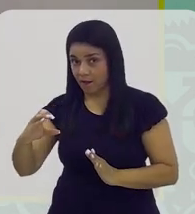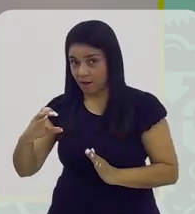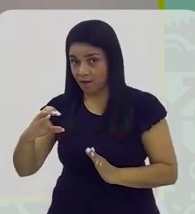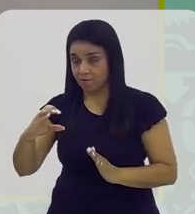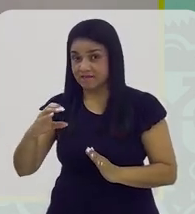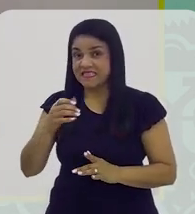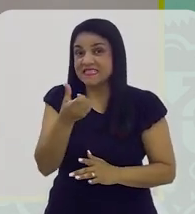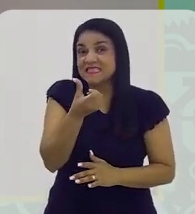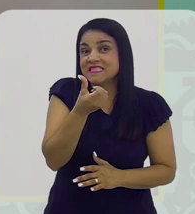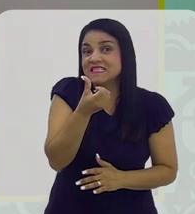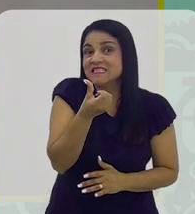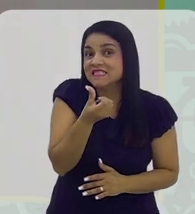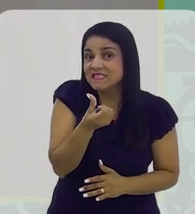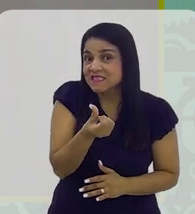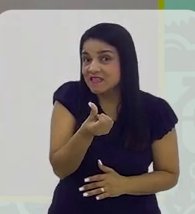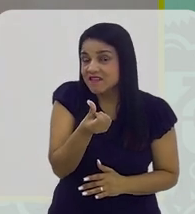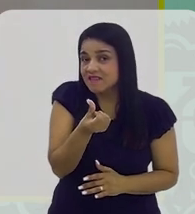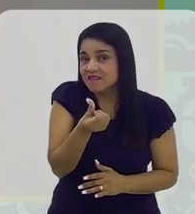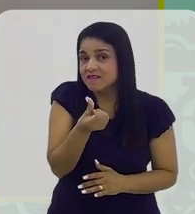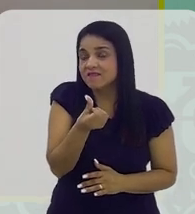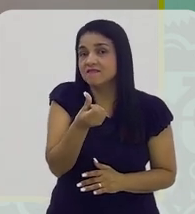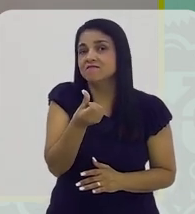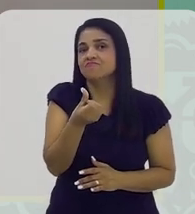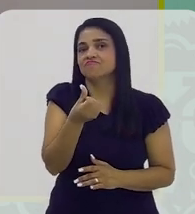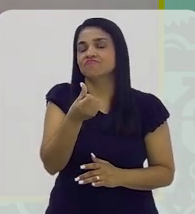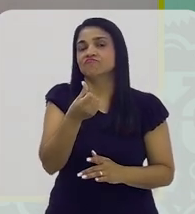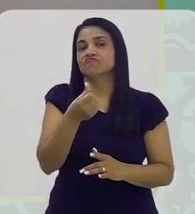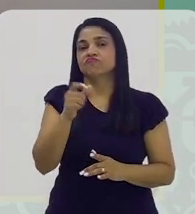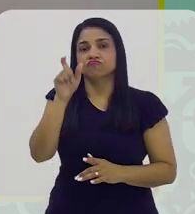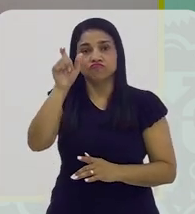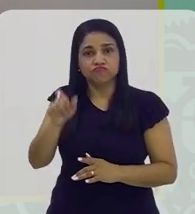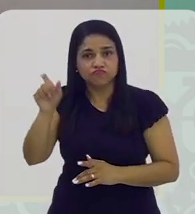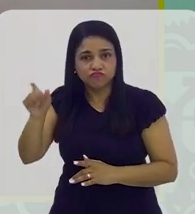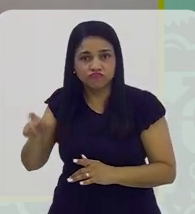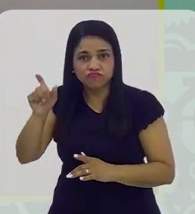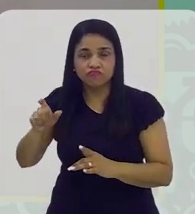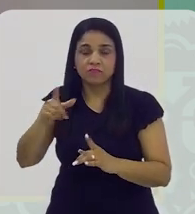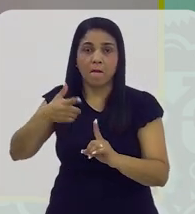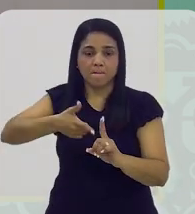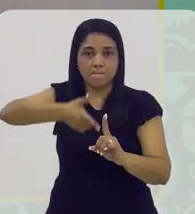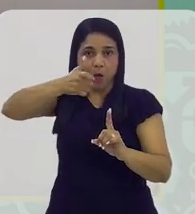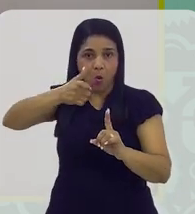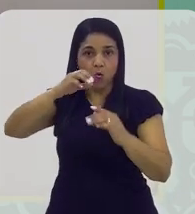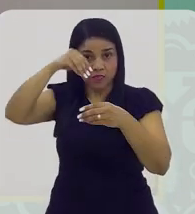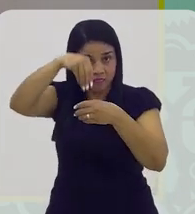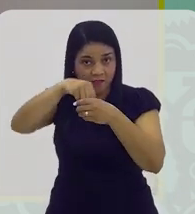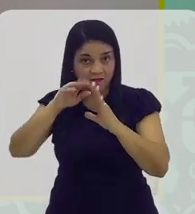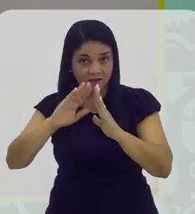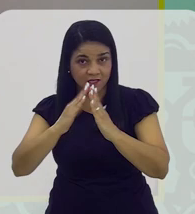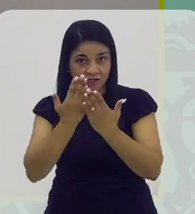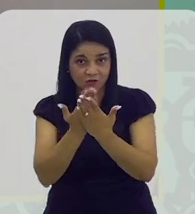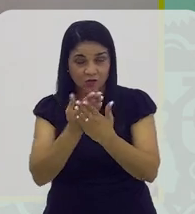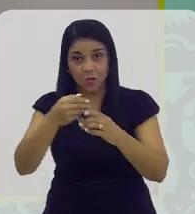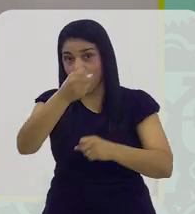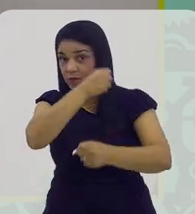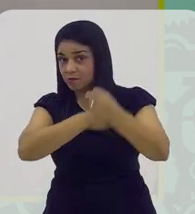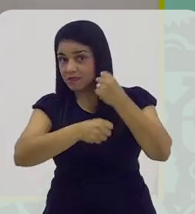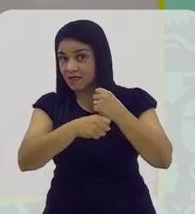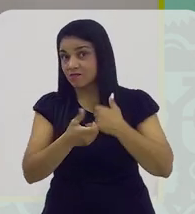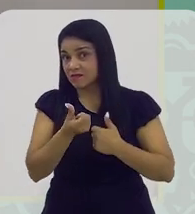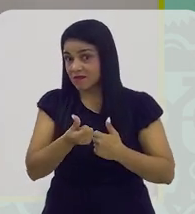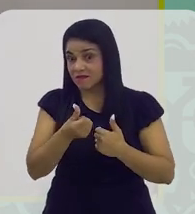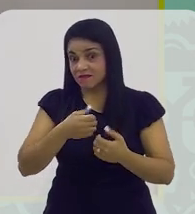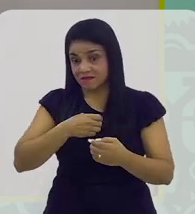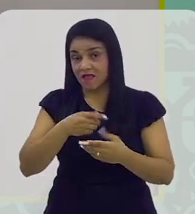a gente teve pelo menos 6 dos autores de atentados às escolas desde o ano passado, tá? O ano passado foram